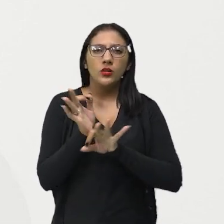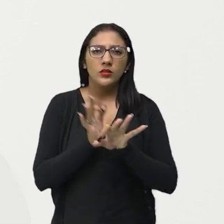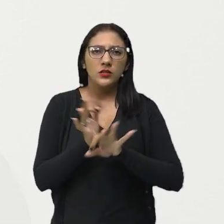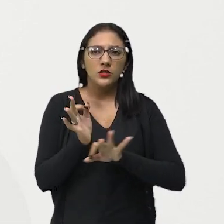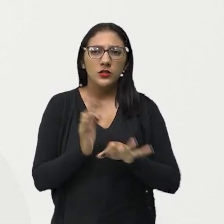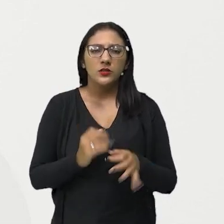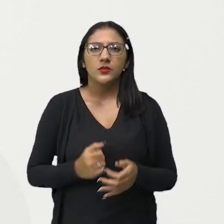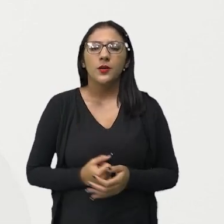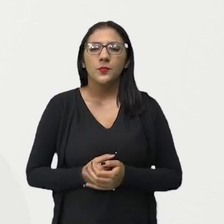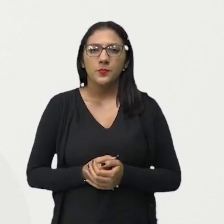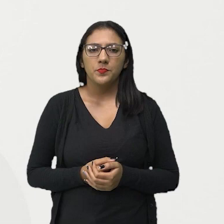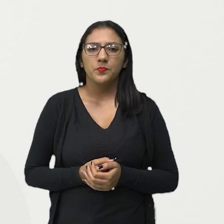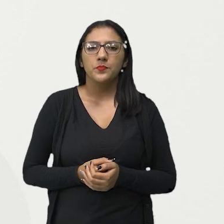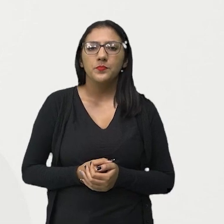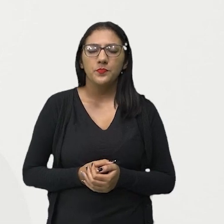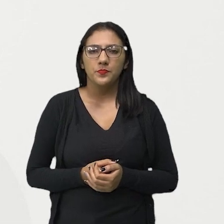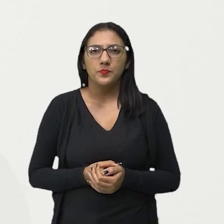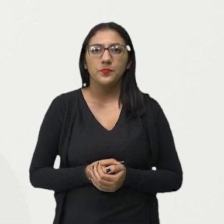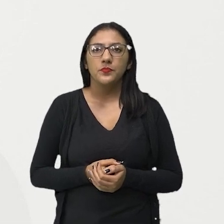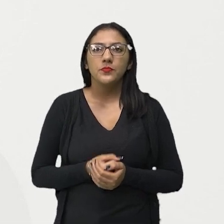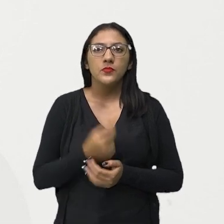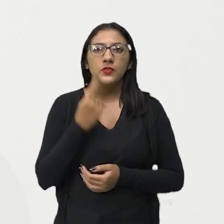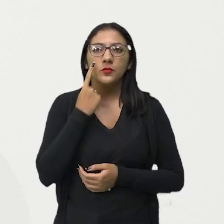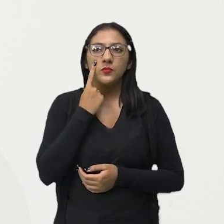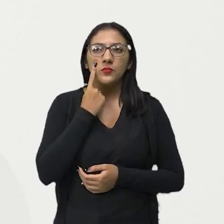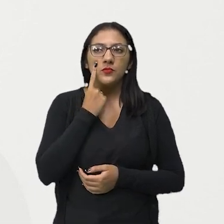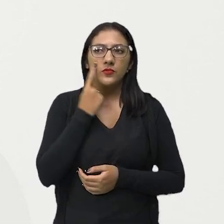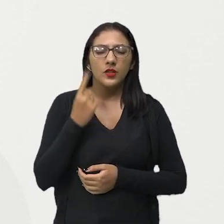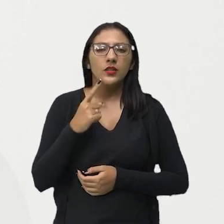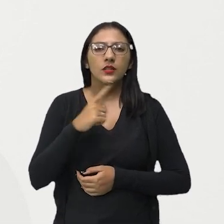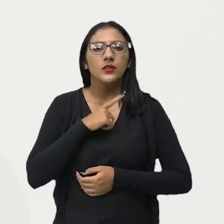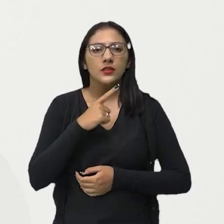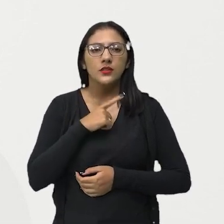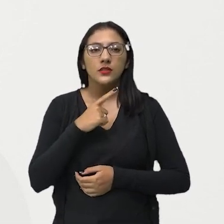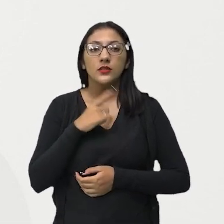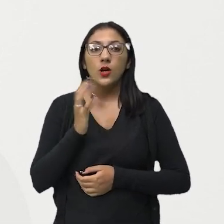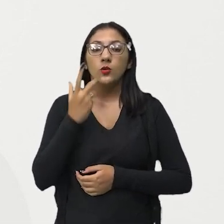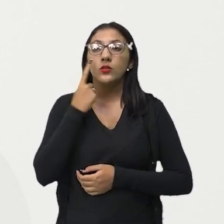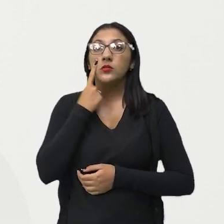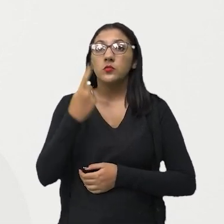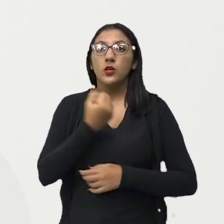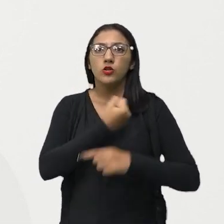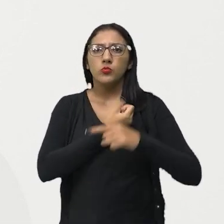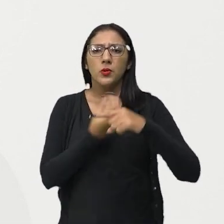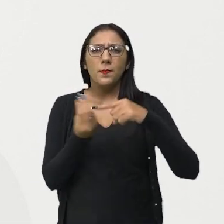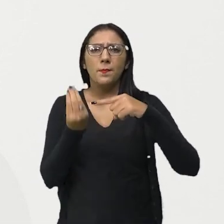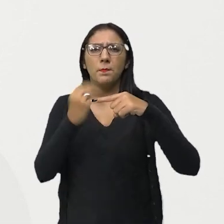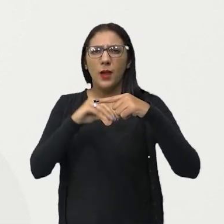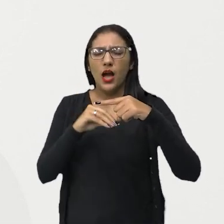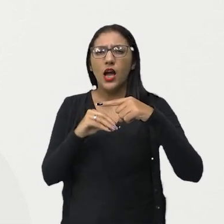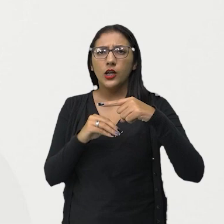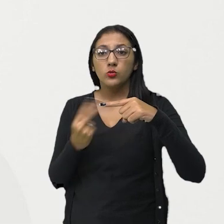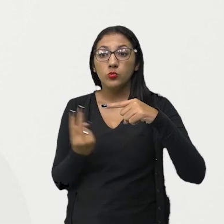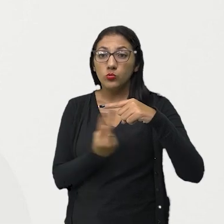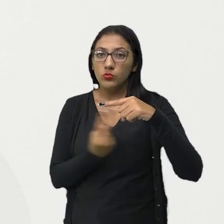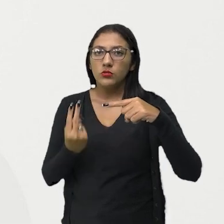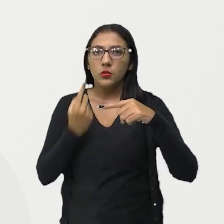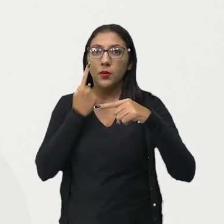nós vamos observar a existência aqui, ó, dessa coincidência aqui nos